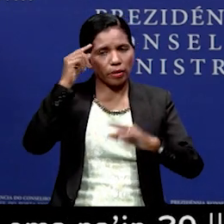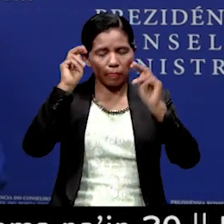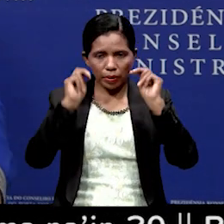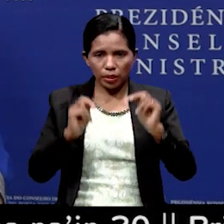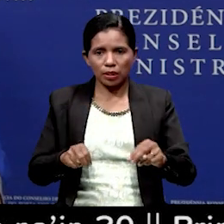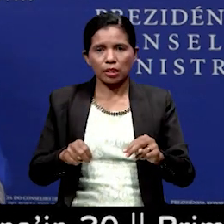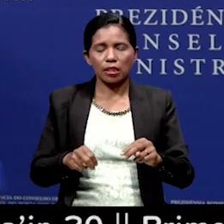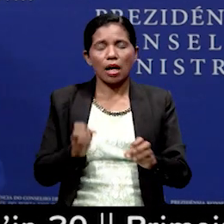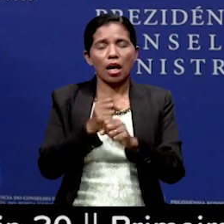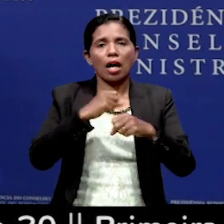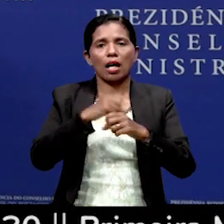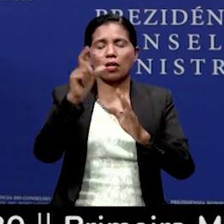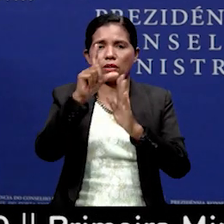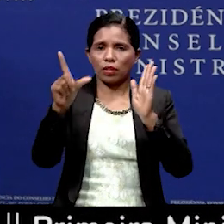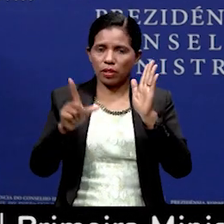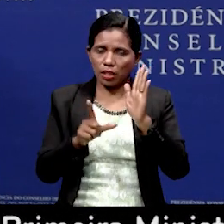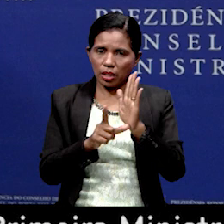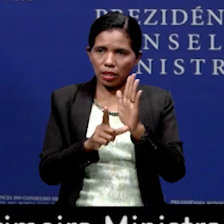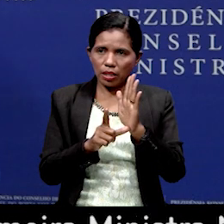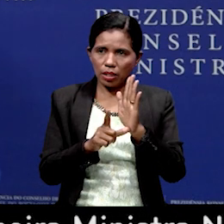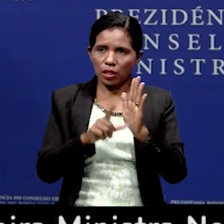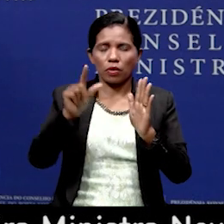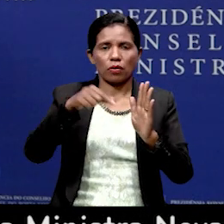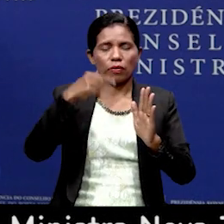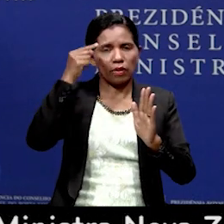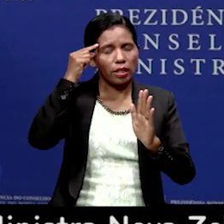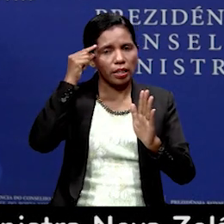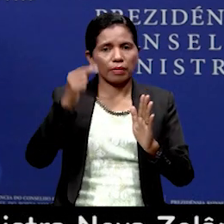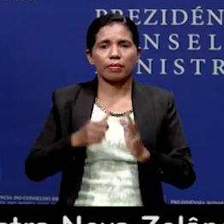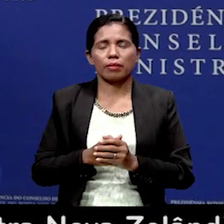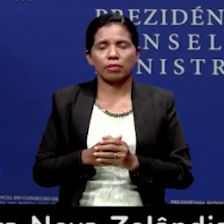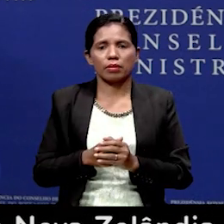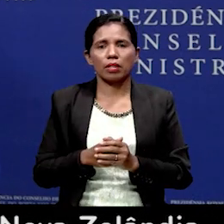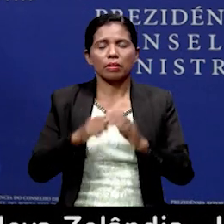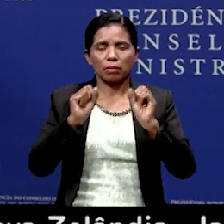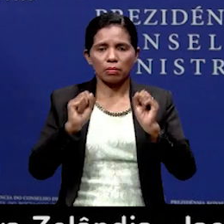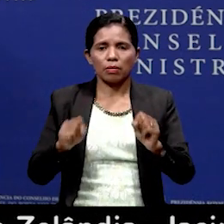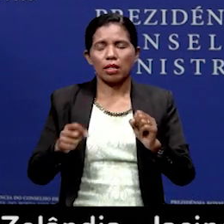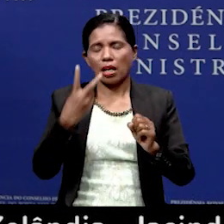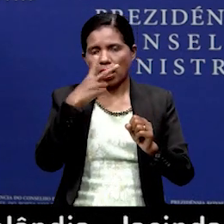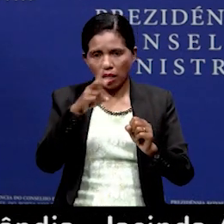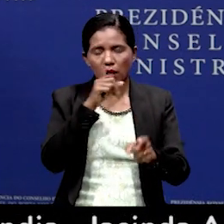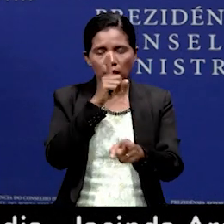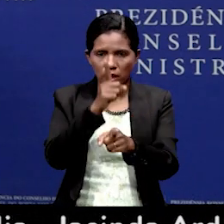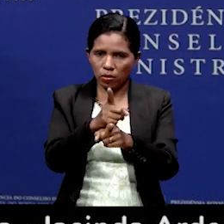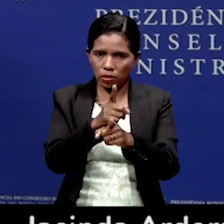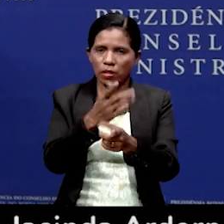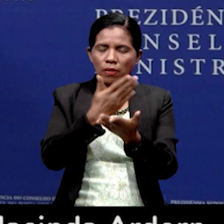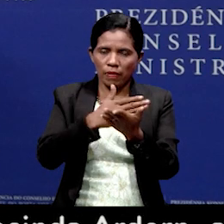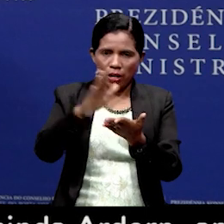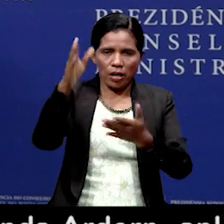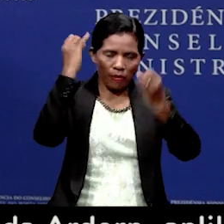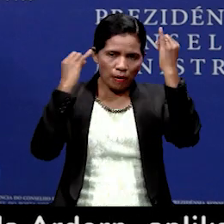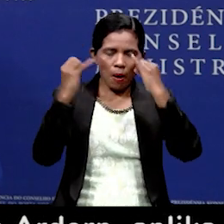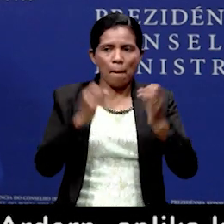alteração Bahia decreto governo idane para atu bele ho claro informa hatoba